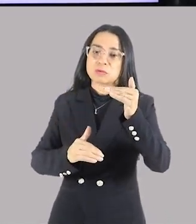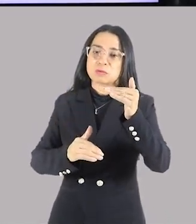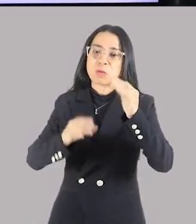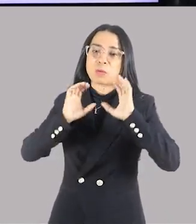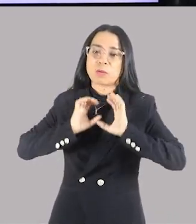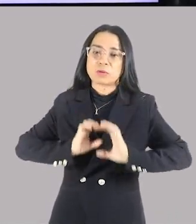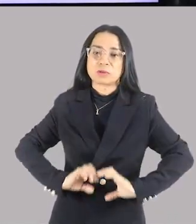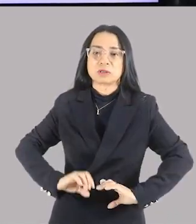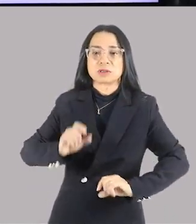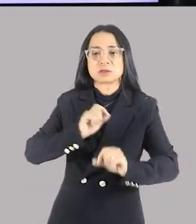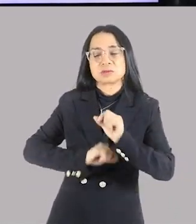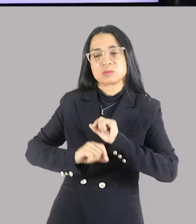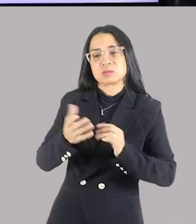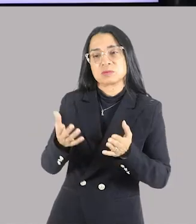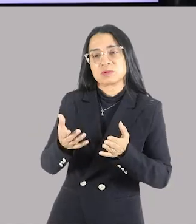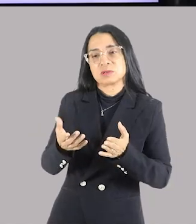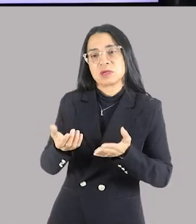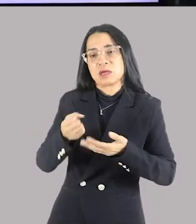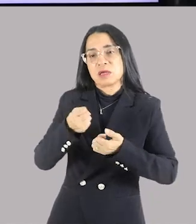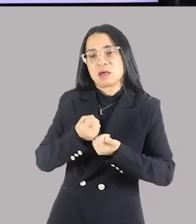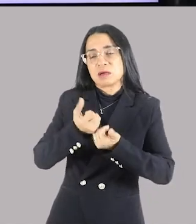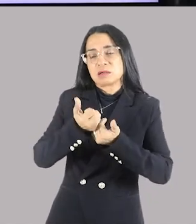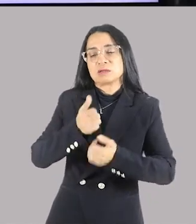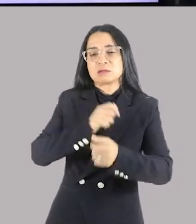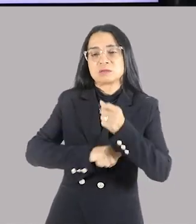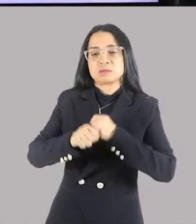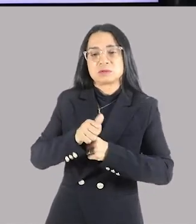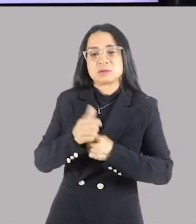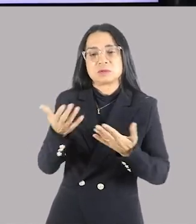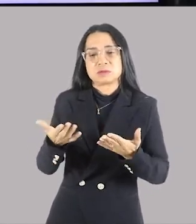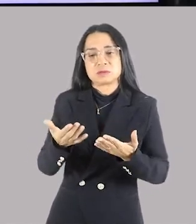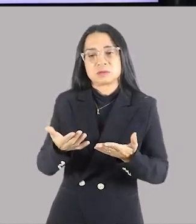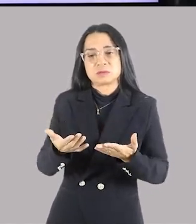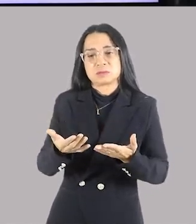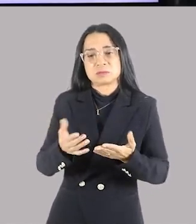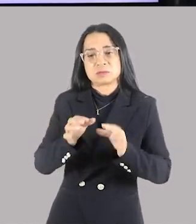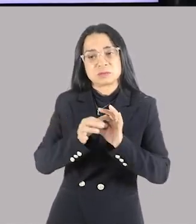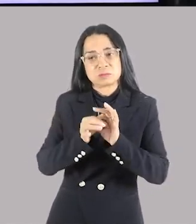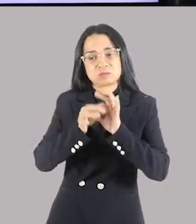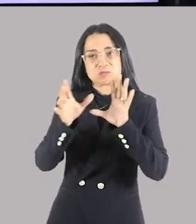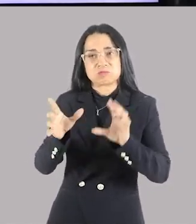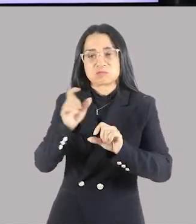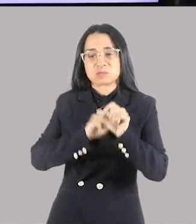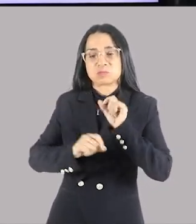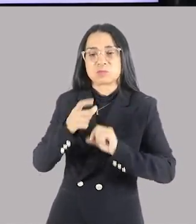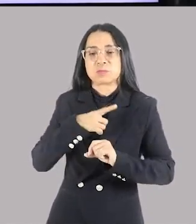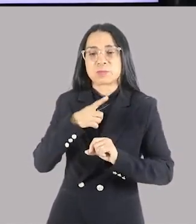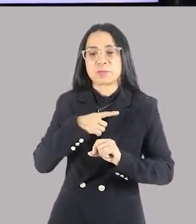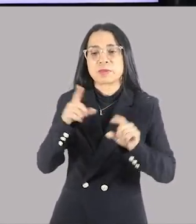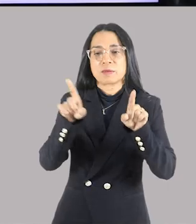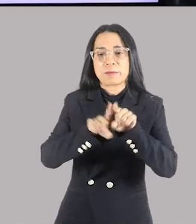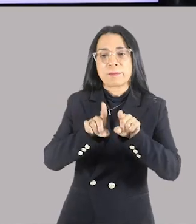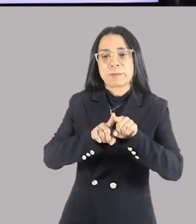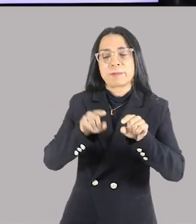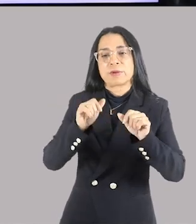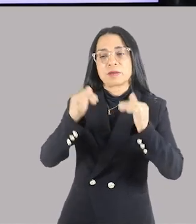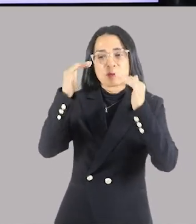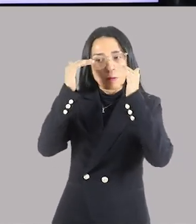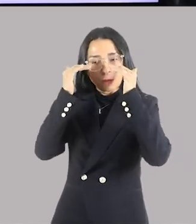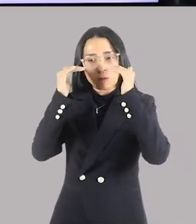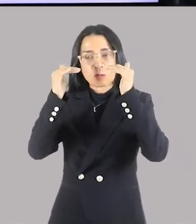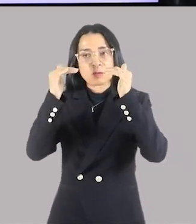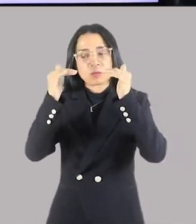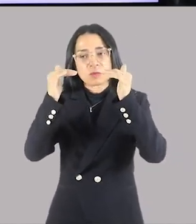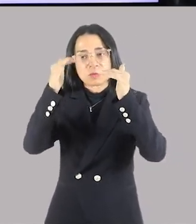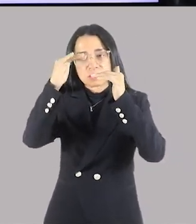coordenações, assessorias, almoxarifado, órgãos, se são órgãos autônomos, podem ter tanto órgãos subalternos